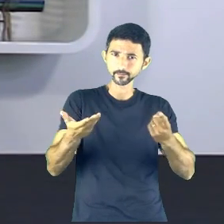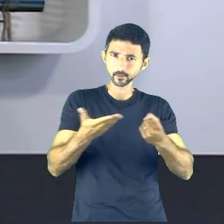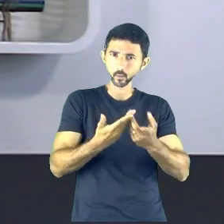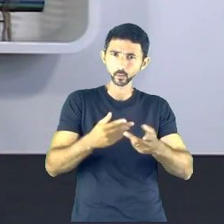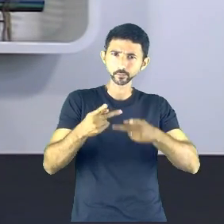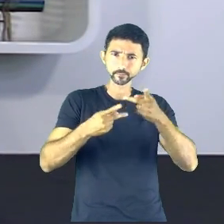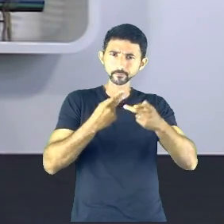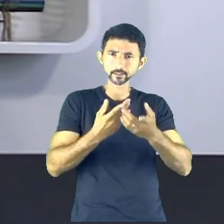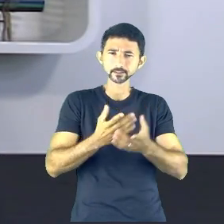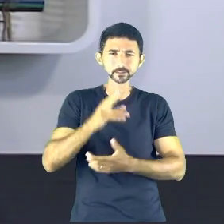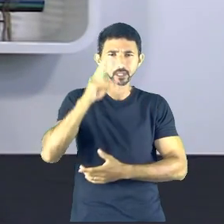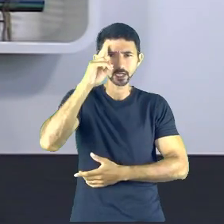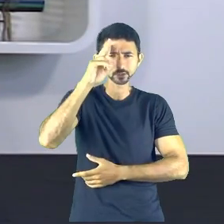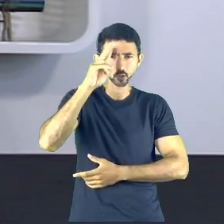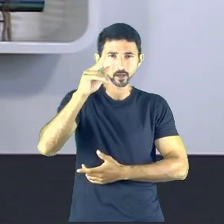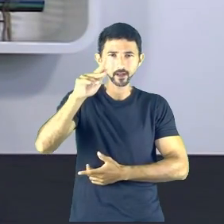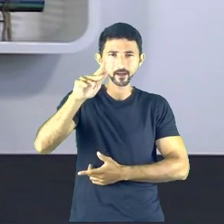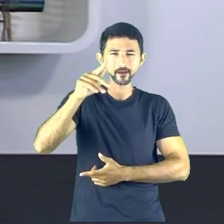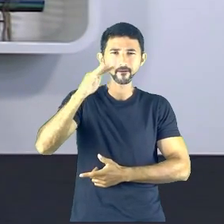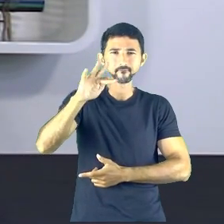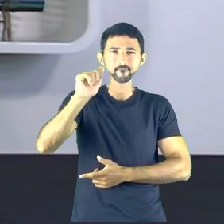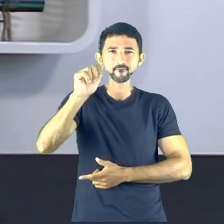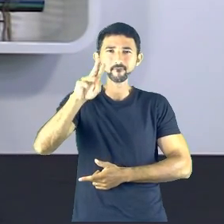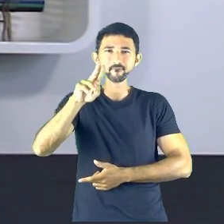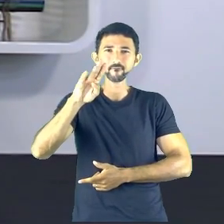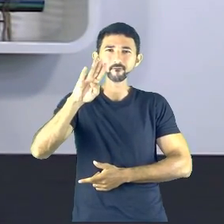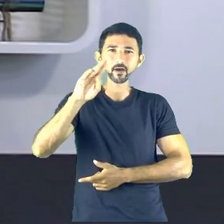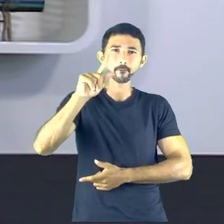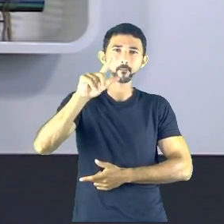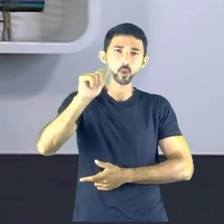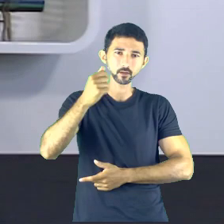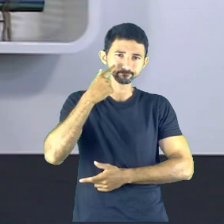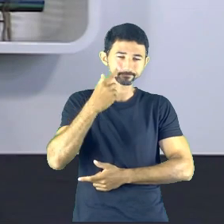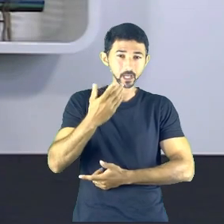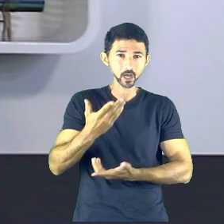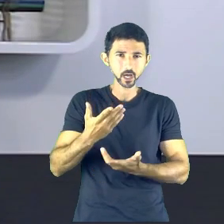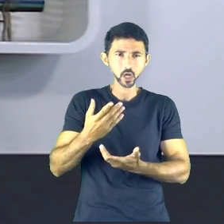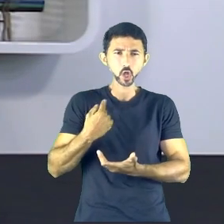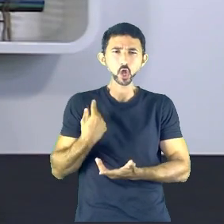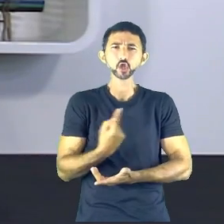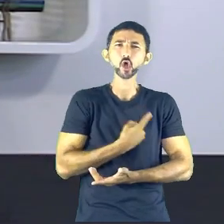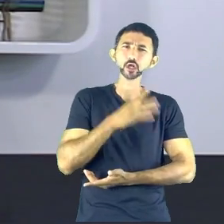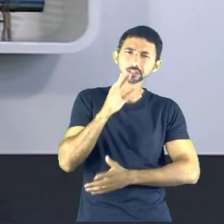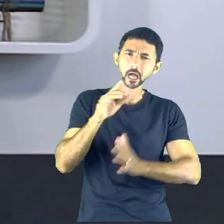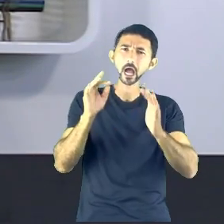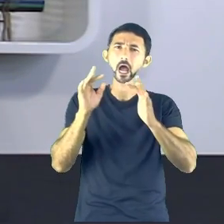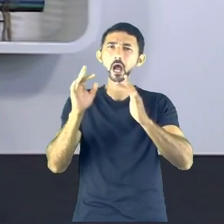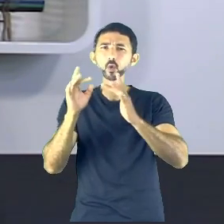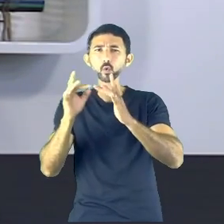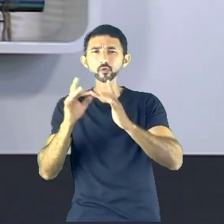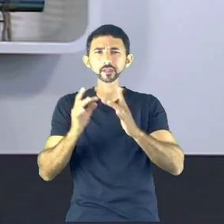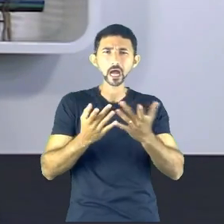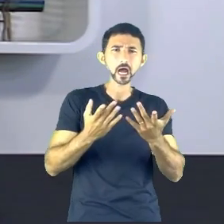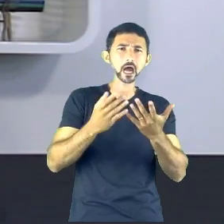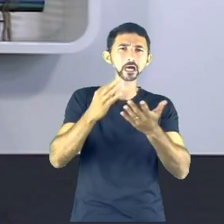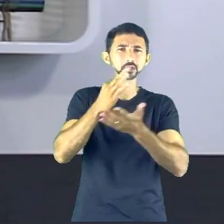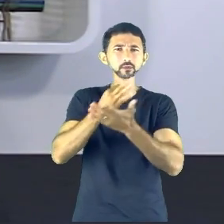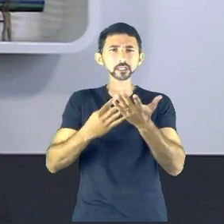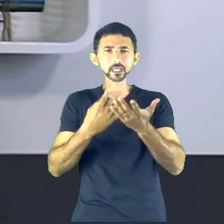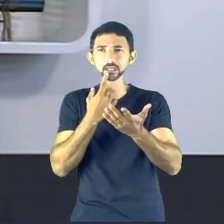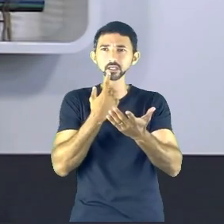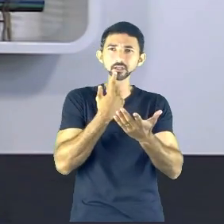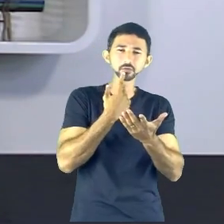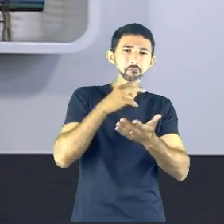utilizado em nossa sociedade, a fábula. Todos nós, certamente, em algum momento de nossas vidas, já tivemos contato com esse tipo de